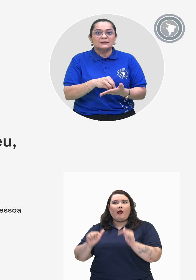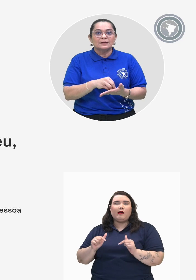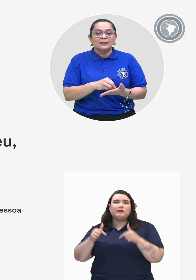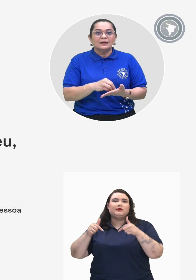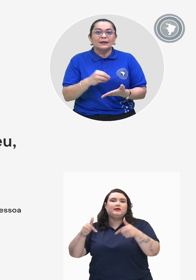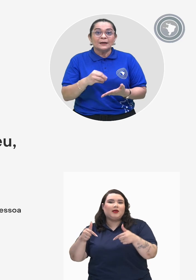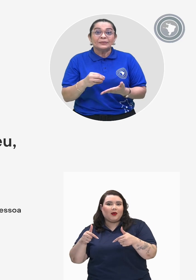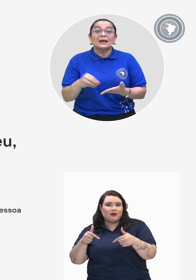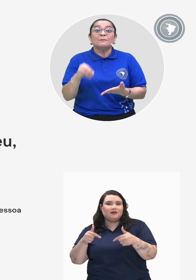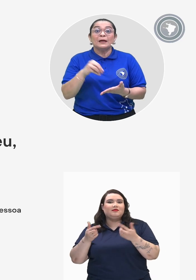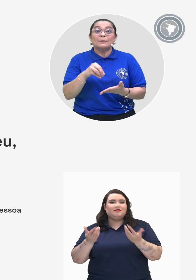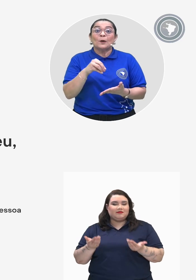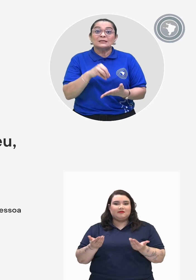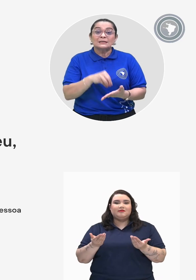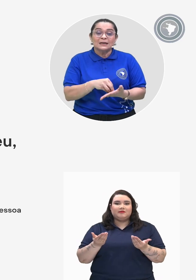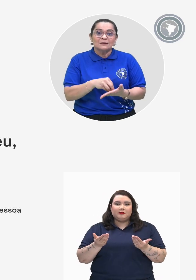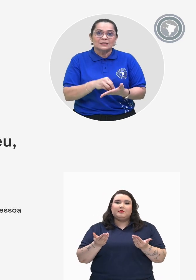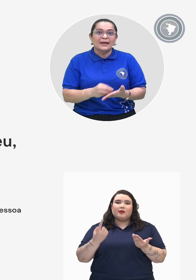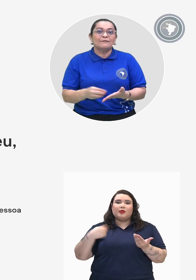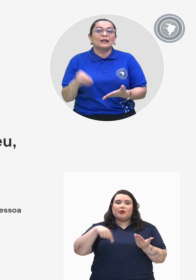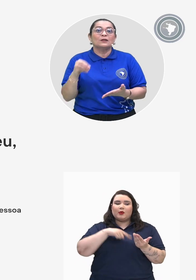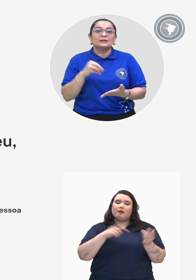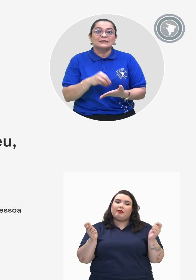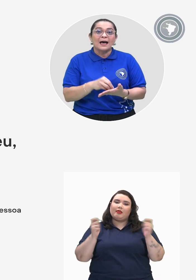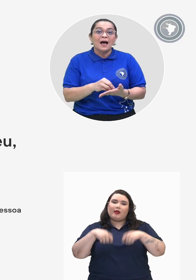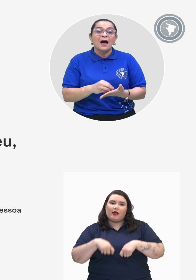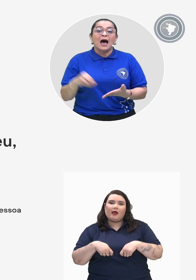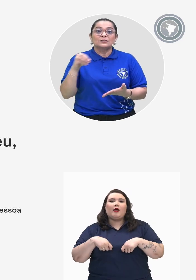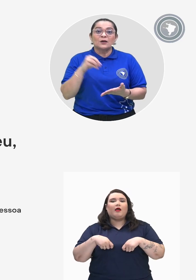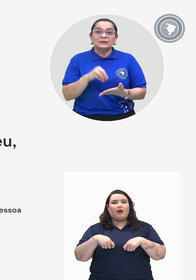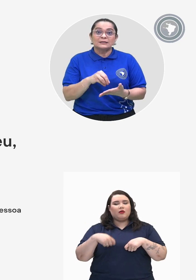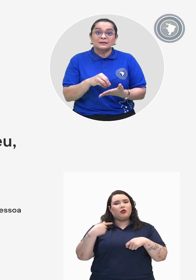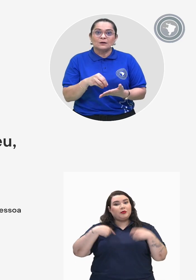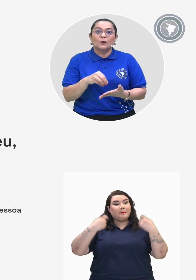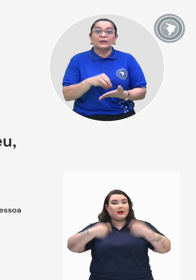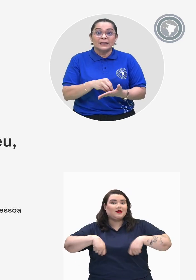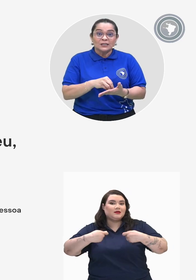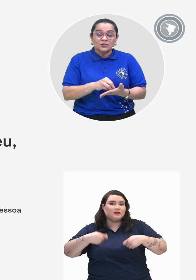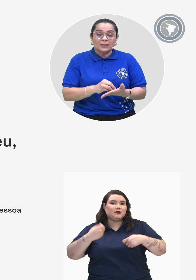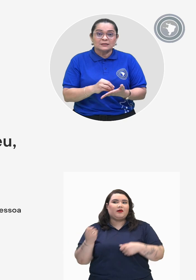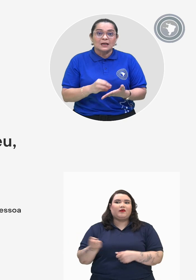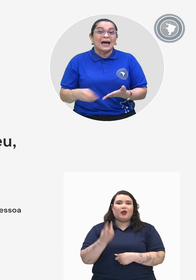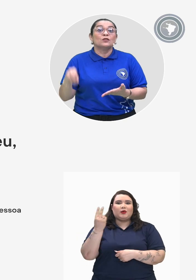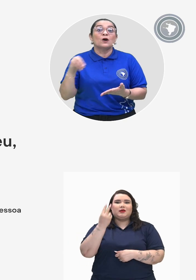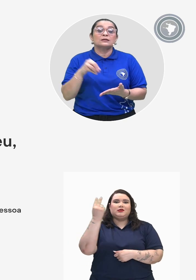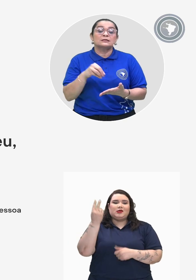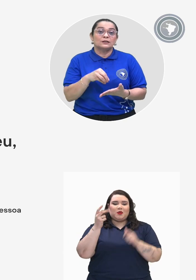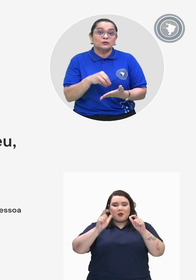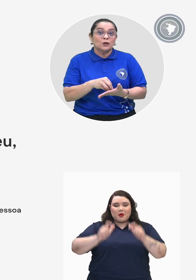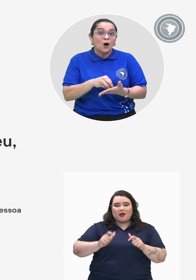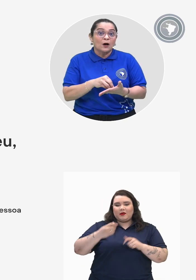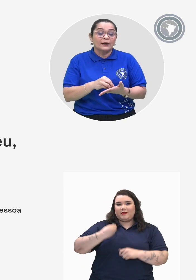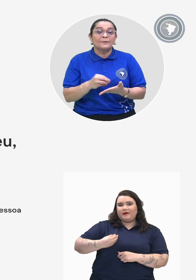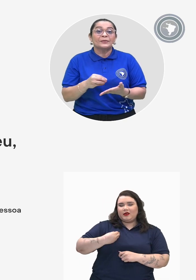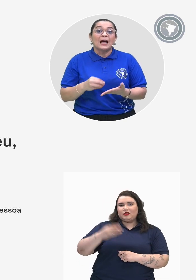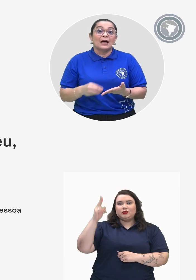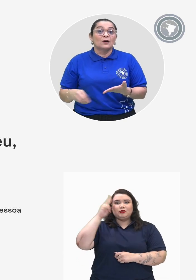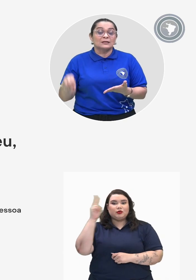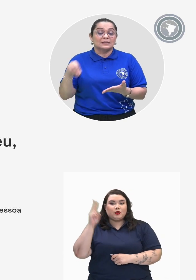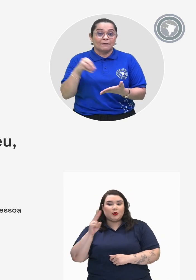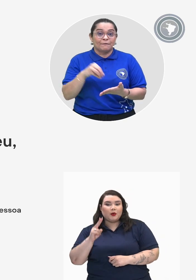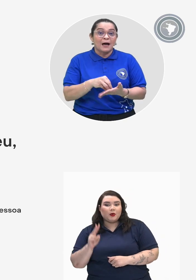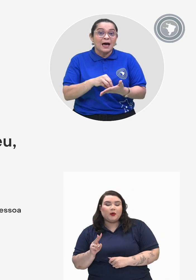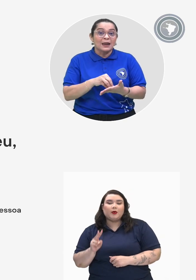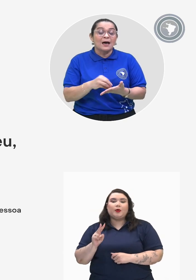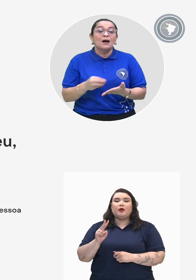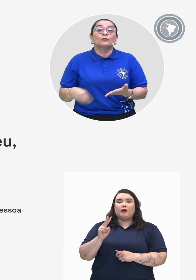nós e também possamos, né, valorizar as nossas origens, a nossa história, a